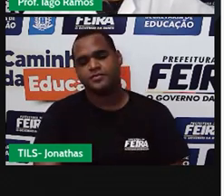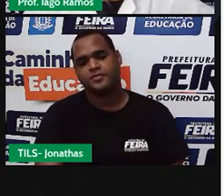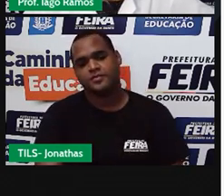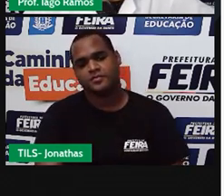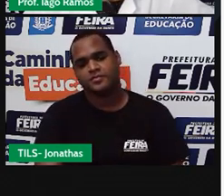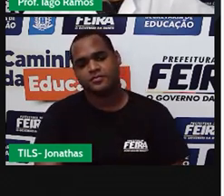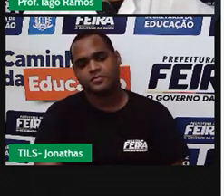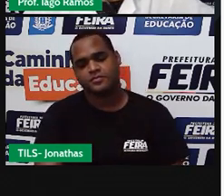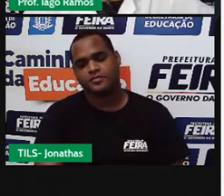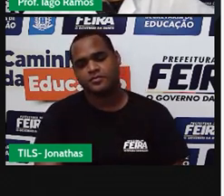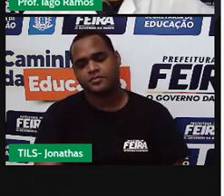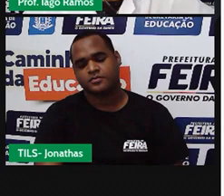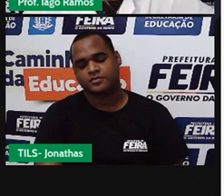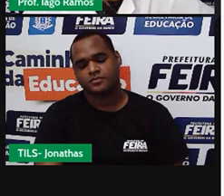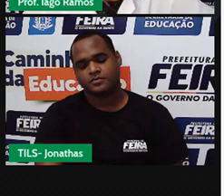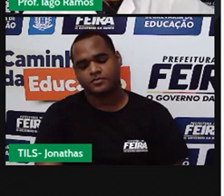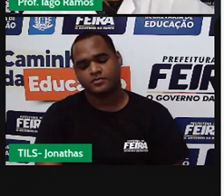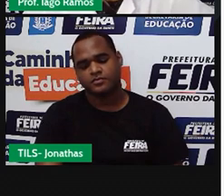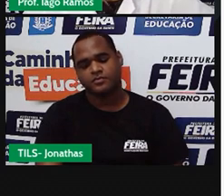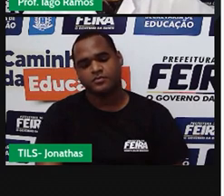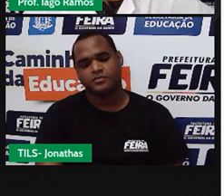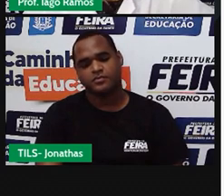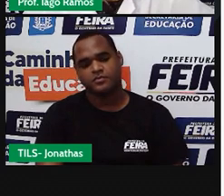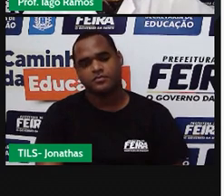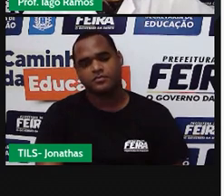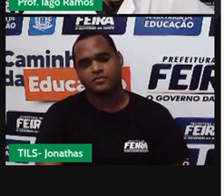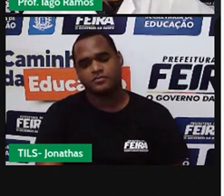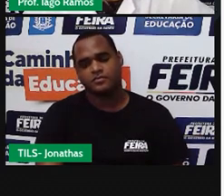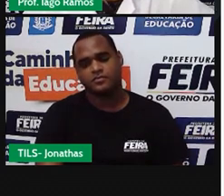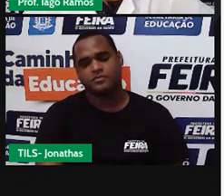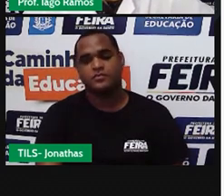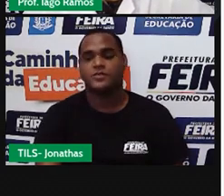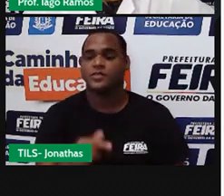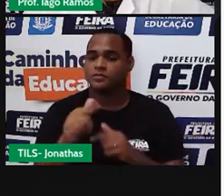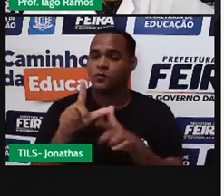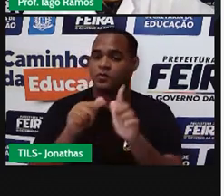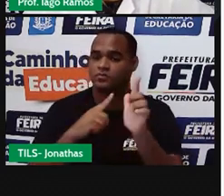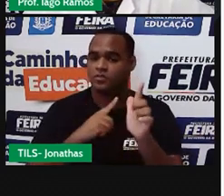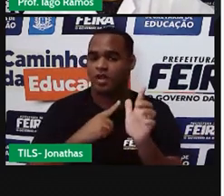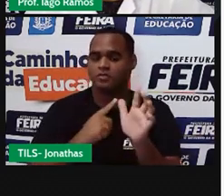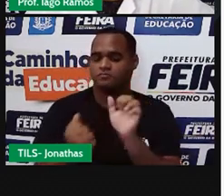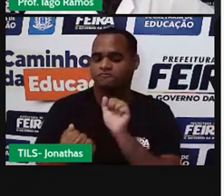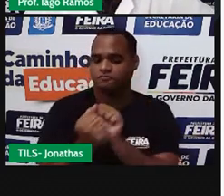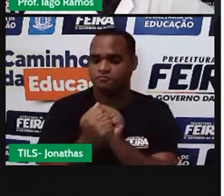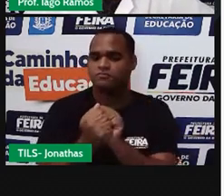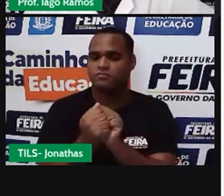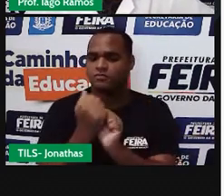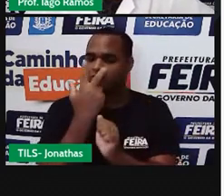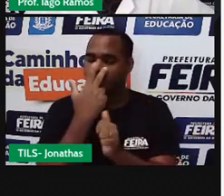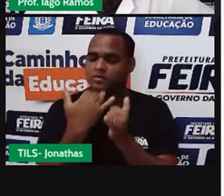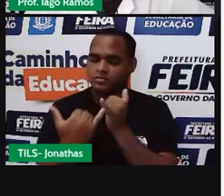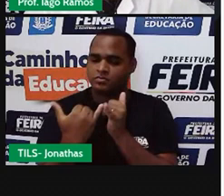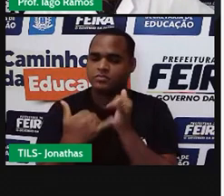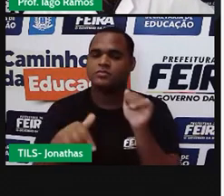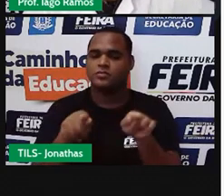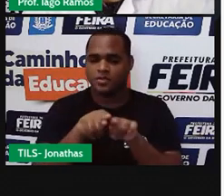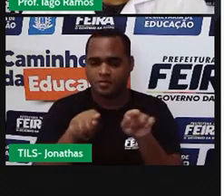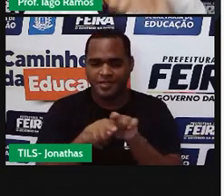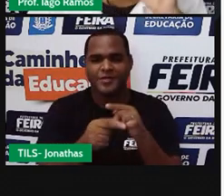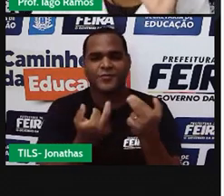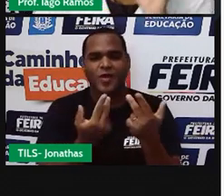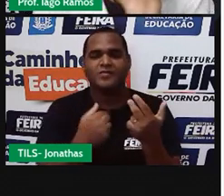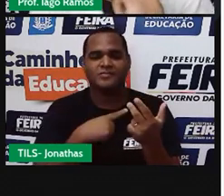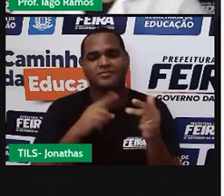os outros dois que sobraram ali ó se você juntar também dá um quadrado bom